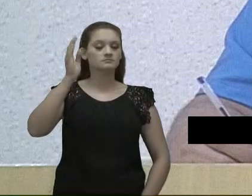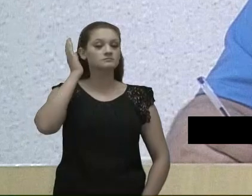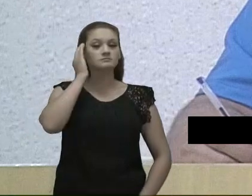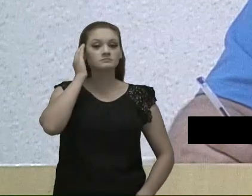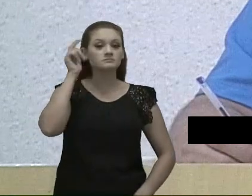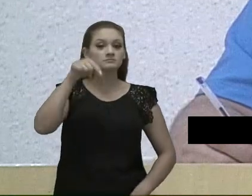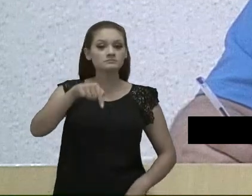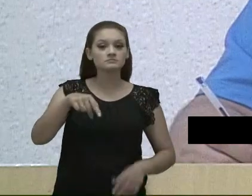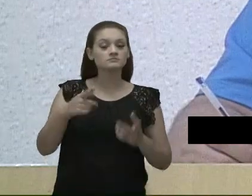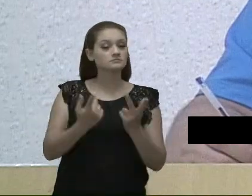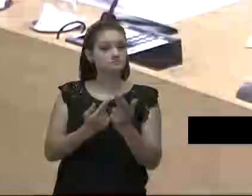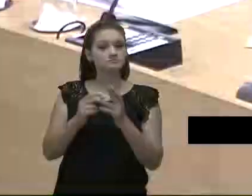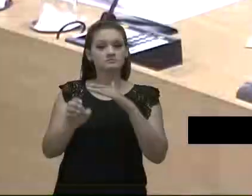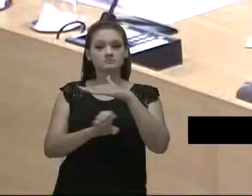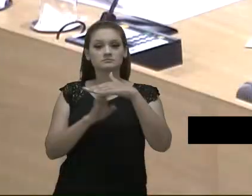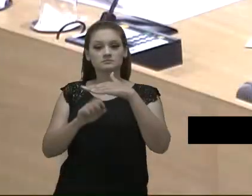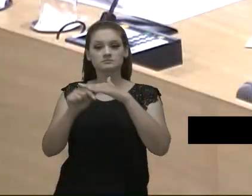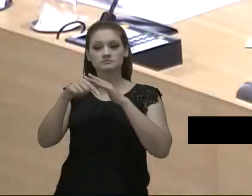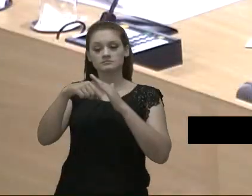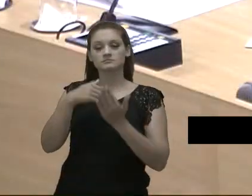Taubaté também?